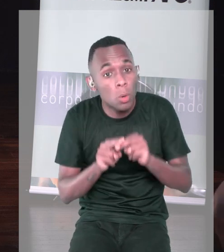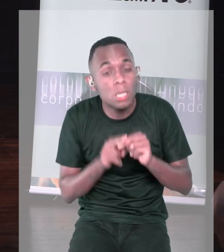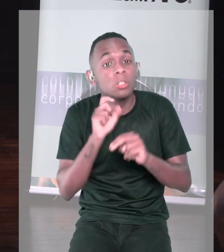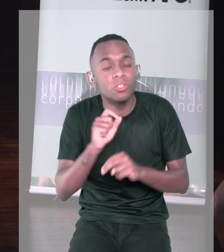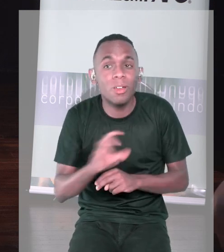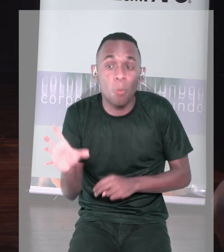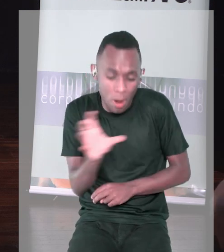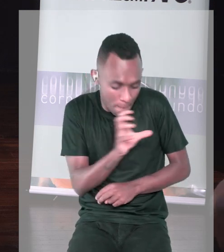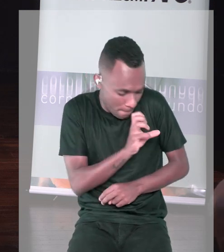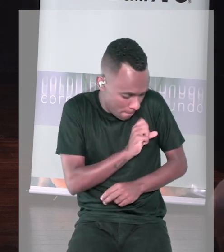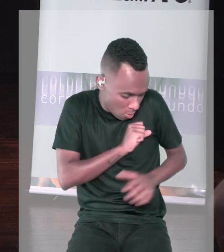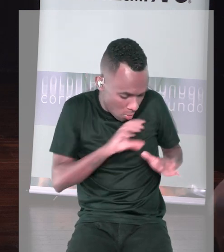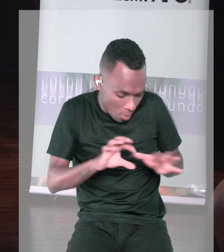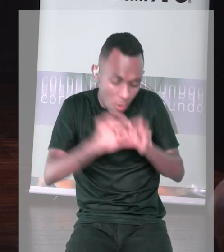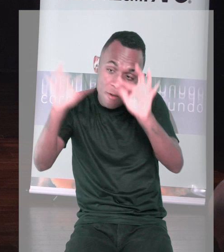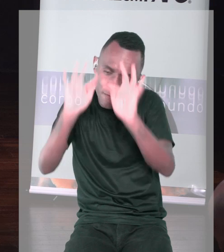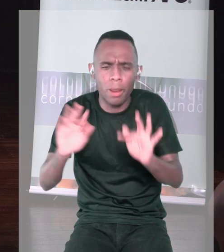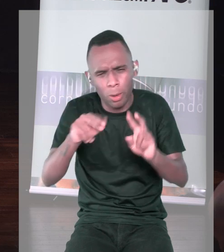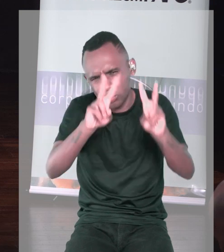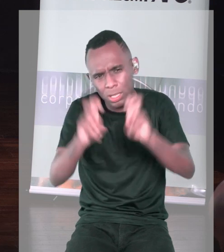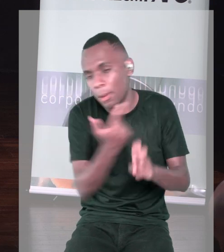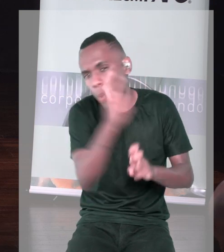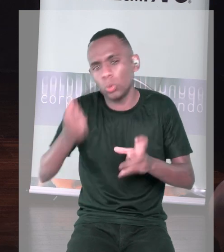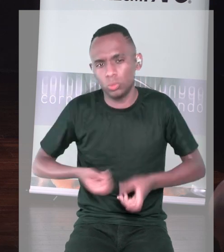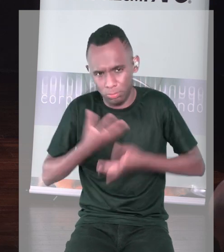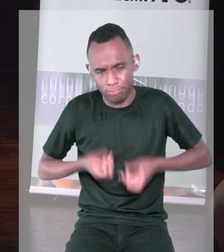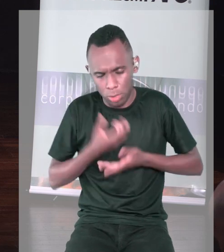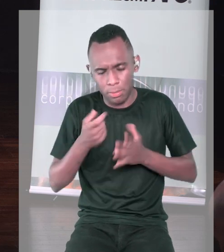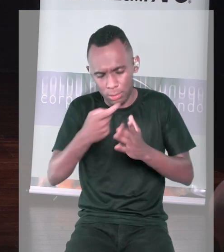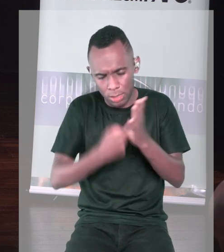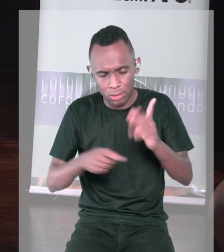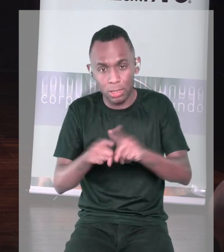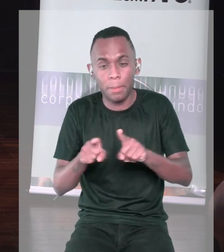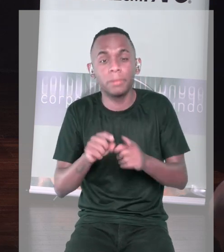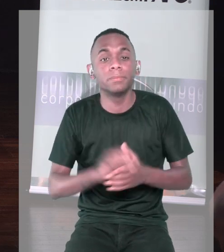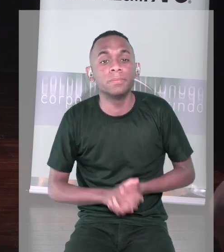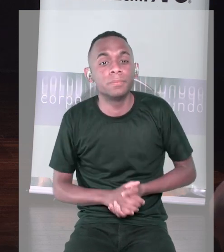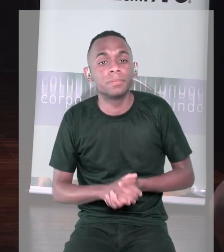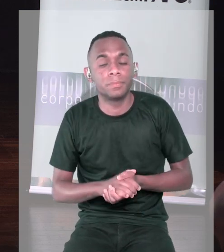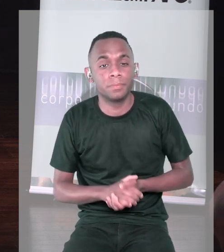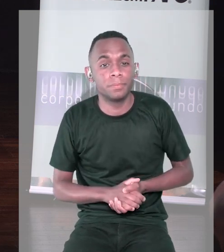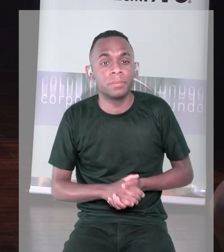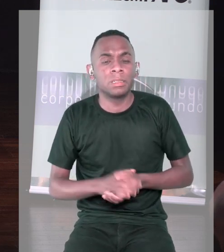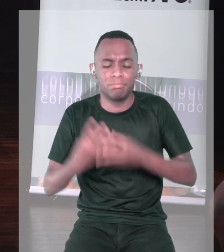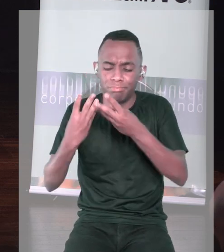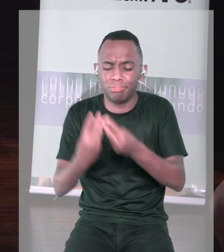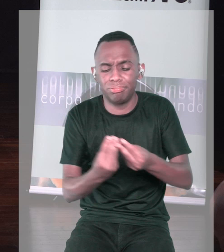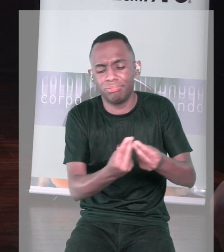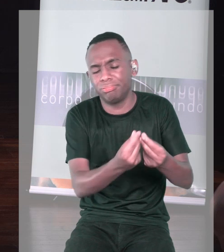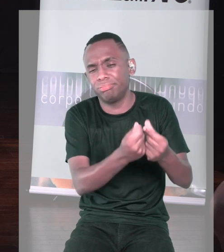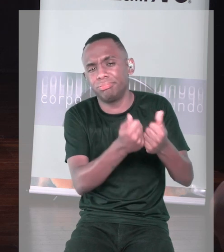Por isso, um amor feliz, que é o título de um outro poema da Wisława, derrubaria do